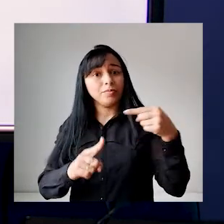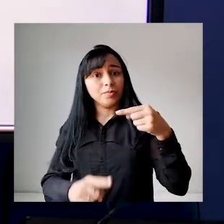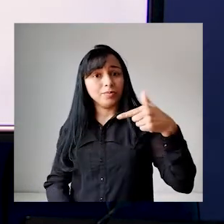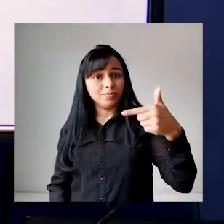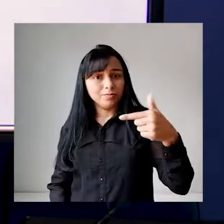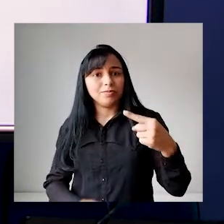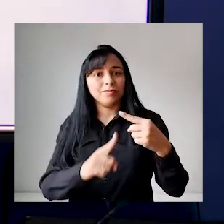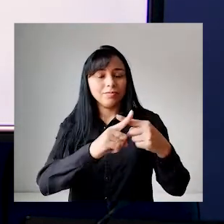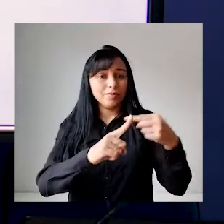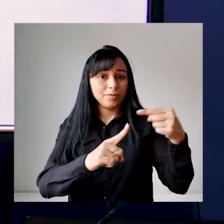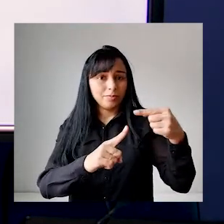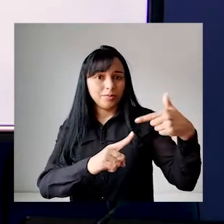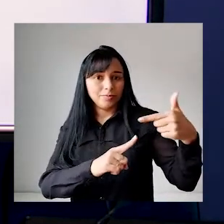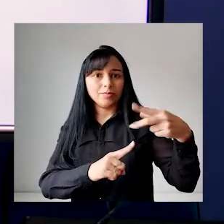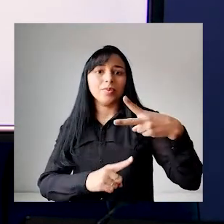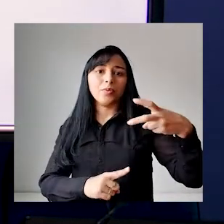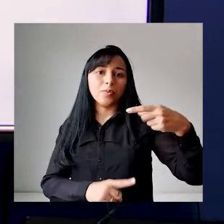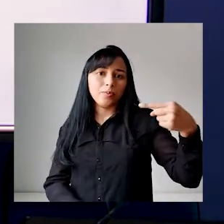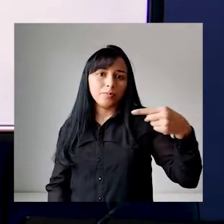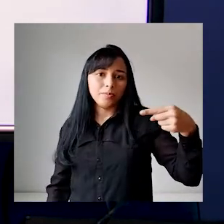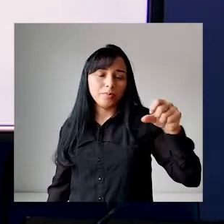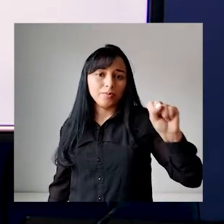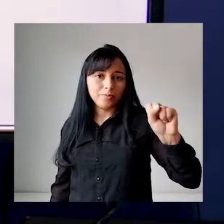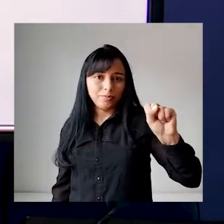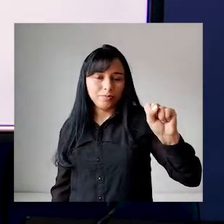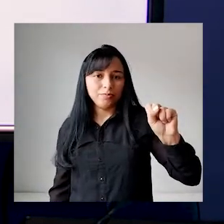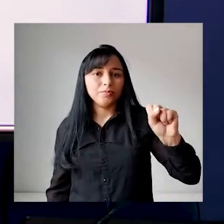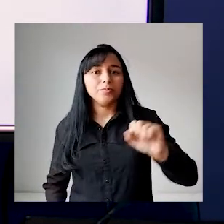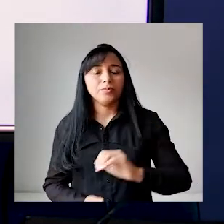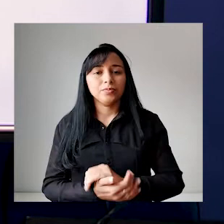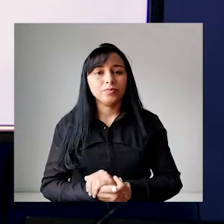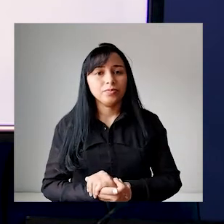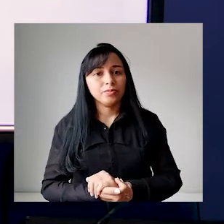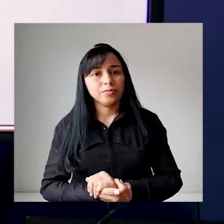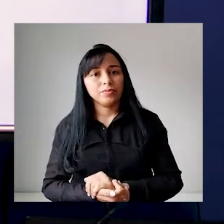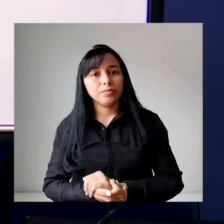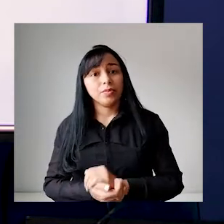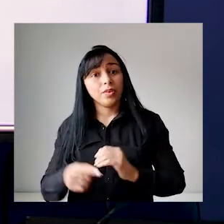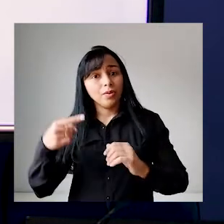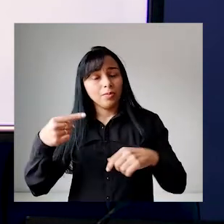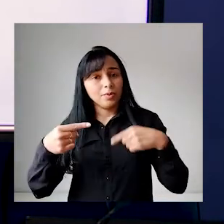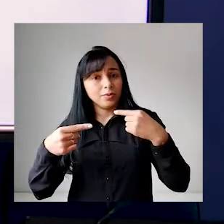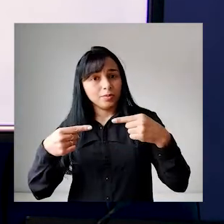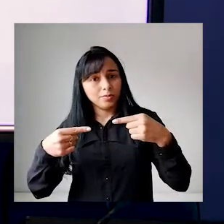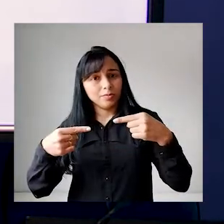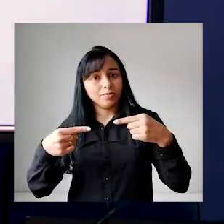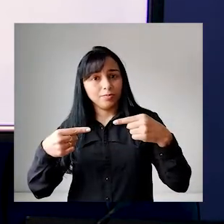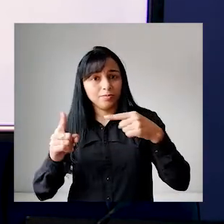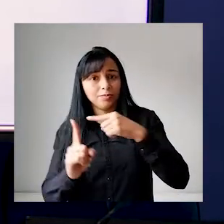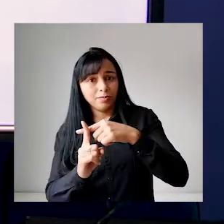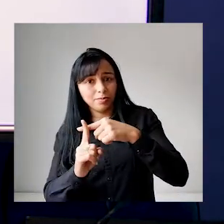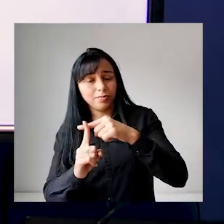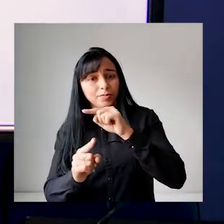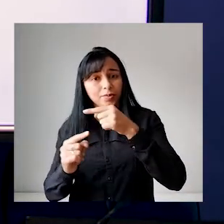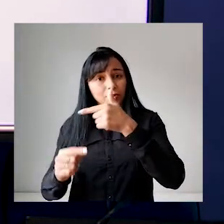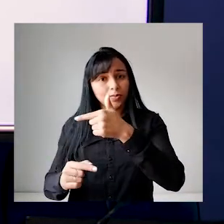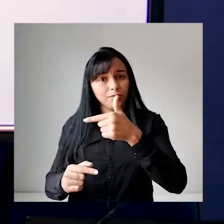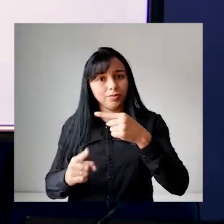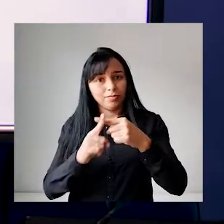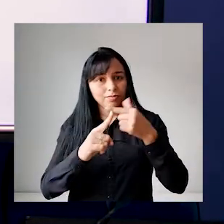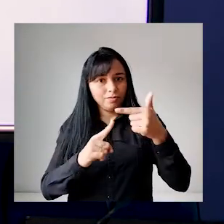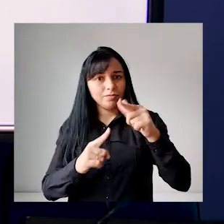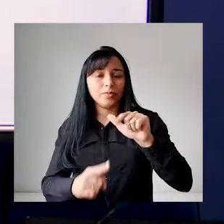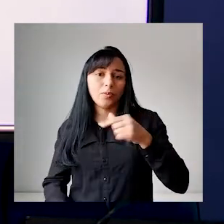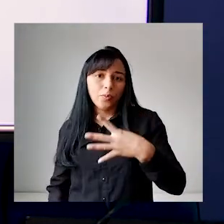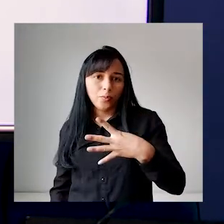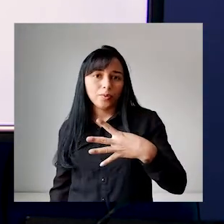a gente vai ver que dá menos 8. Veja só, menos 2 que multiplica menos 2 é igual a 4. 4 que